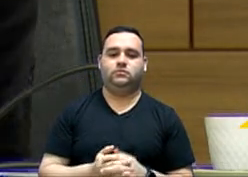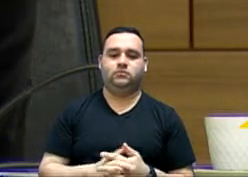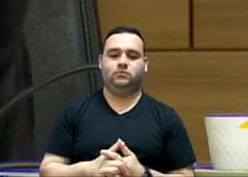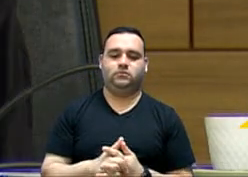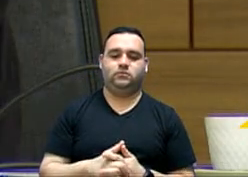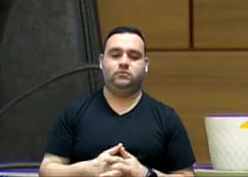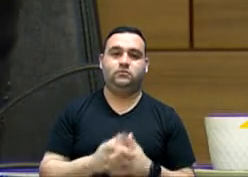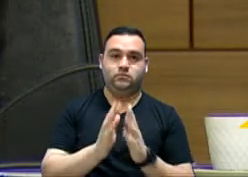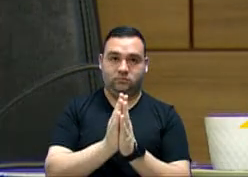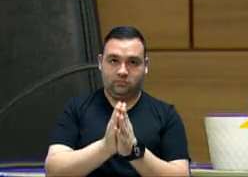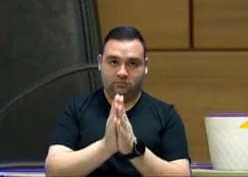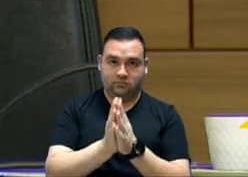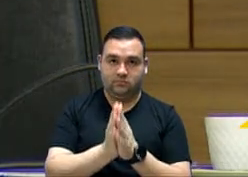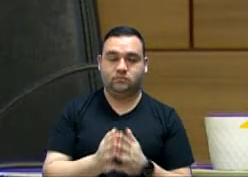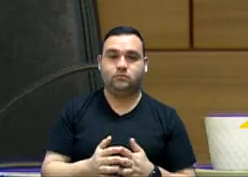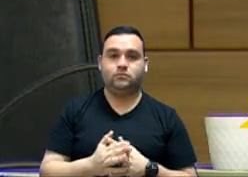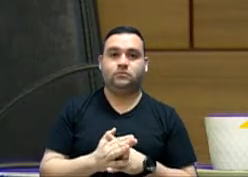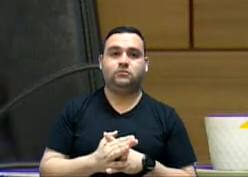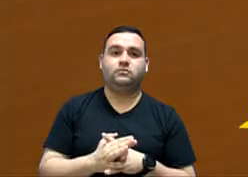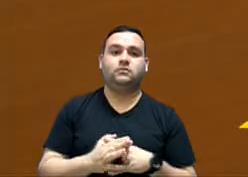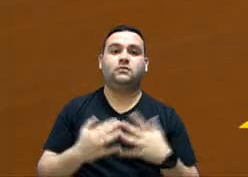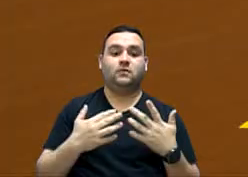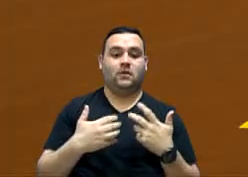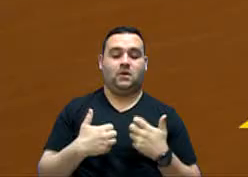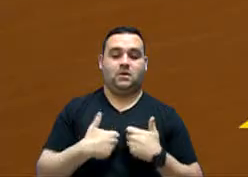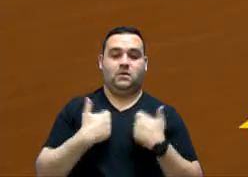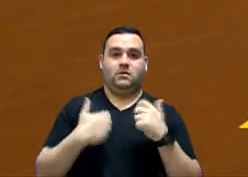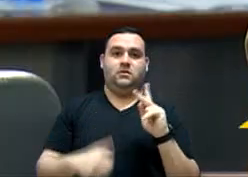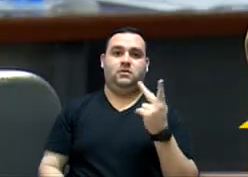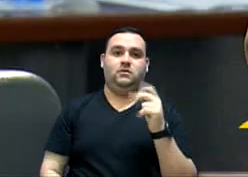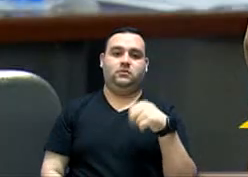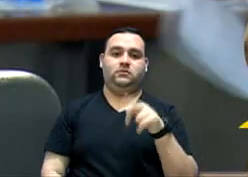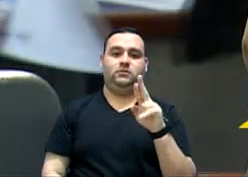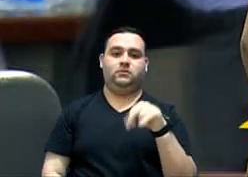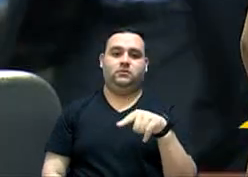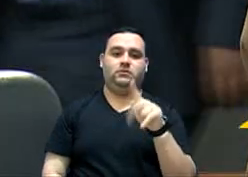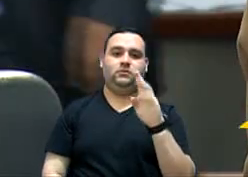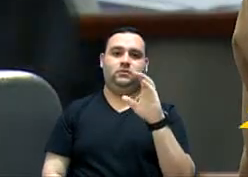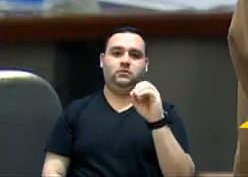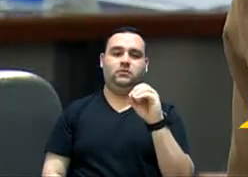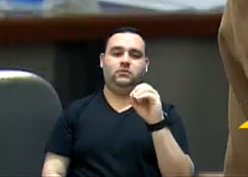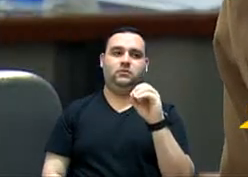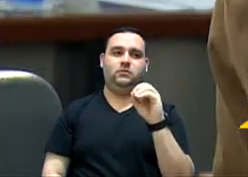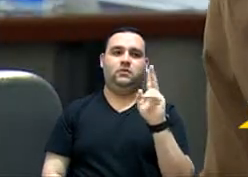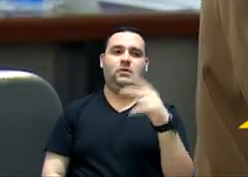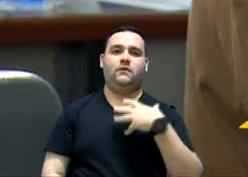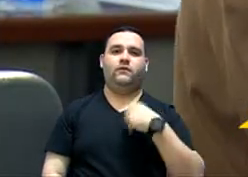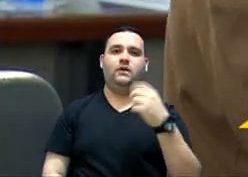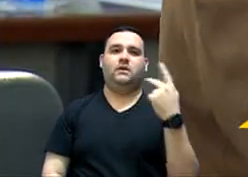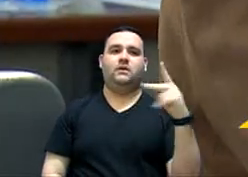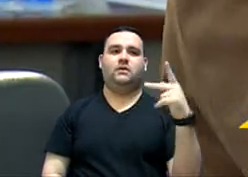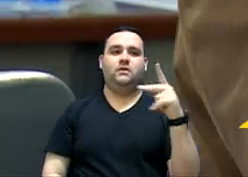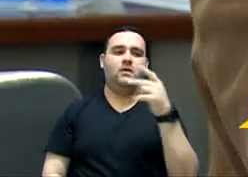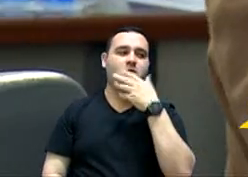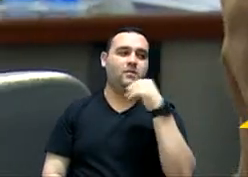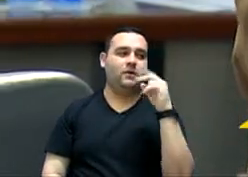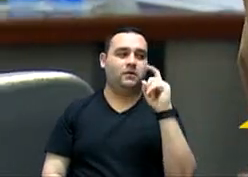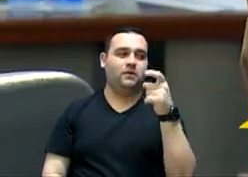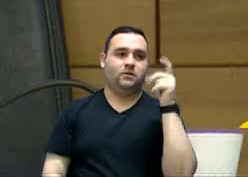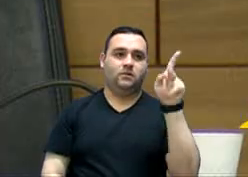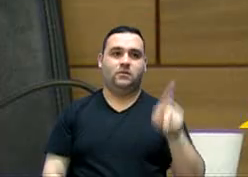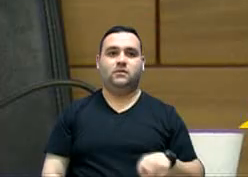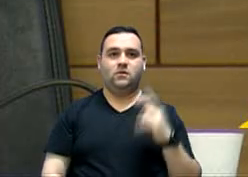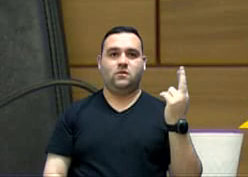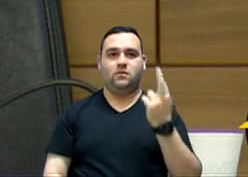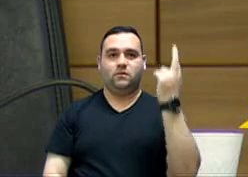Por favor, Martinez. Aniversário do Henrique, ontem, do Henrico. Do Henrico? O filho do nosso